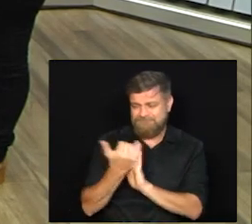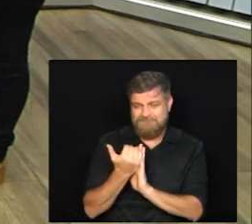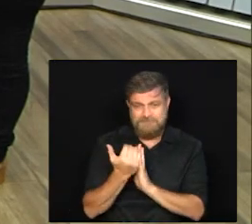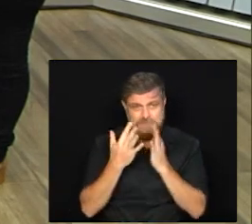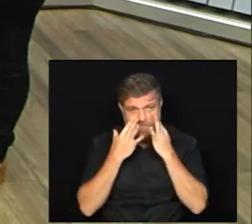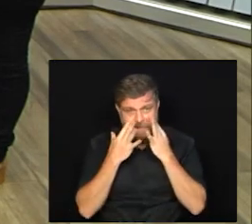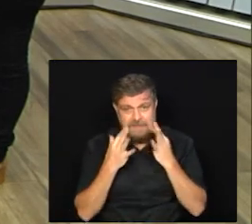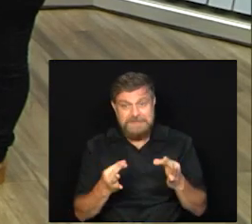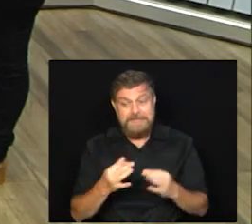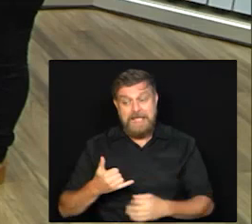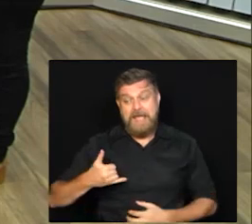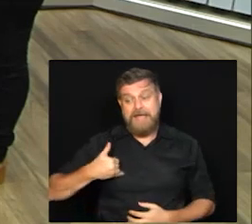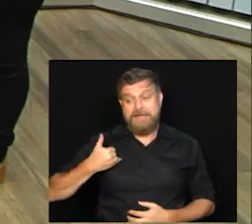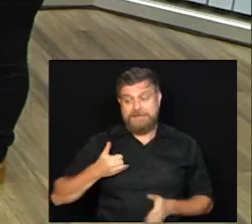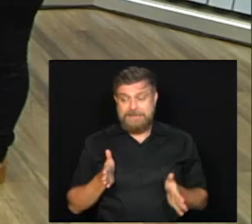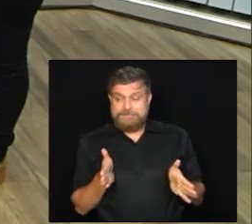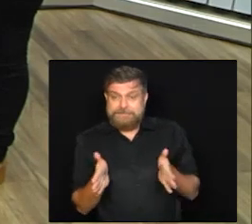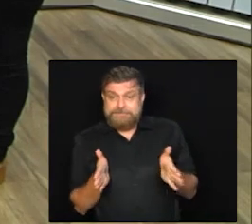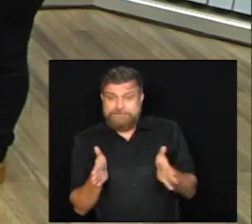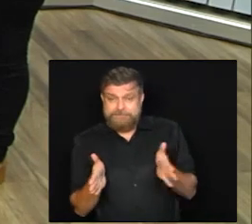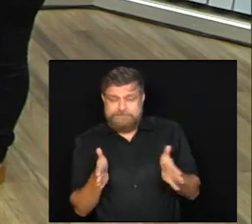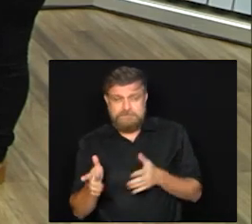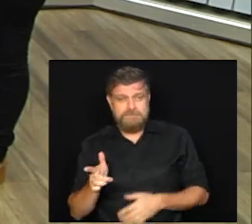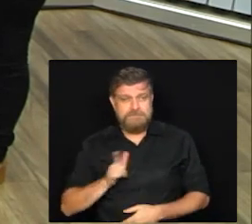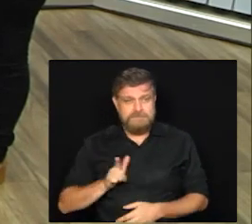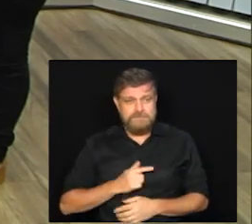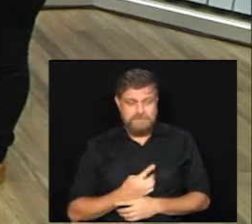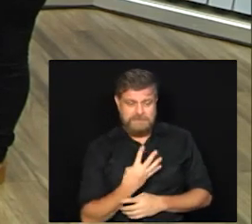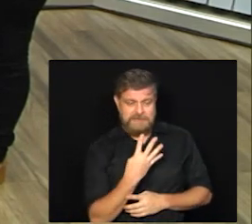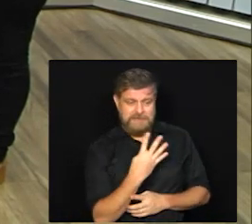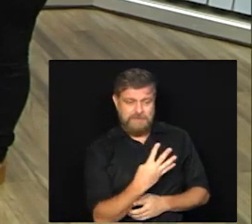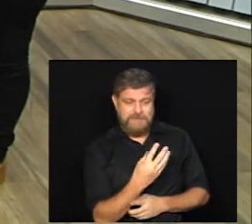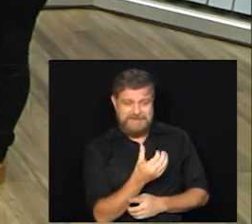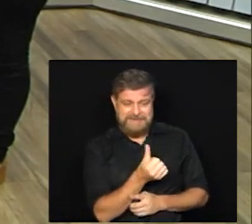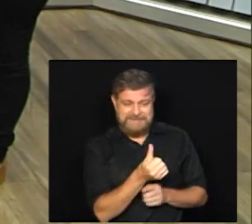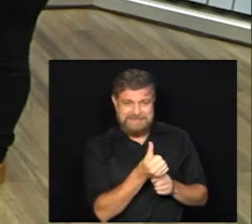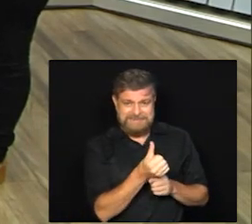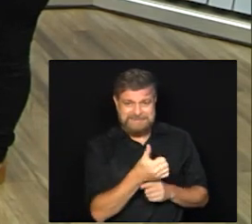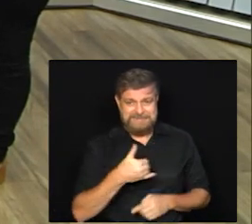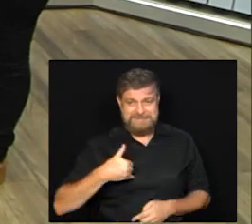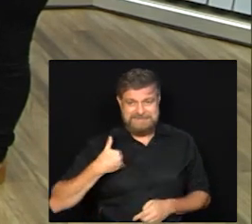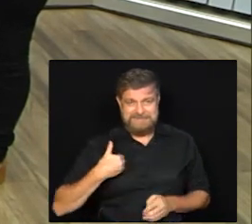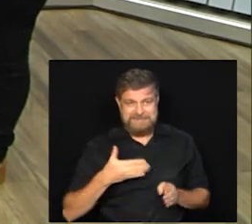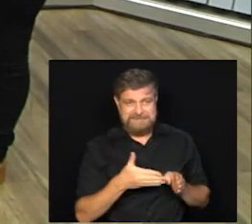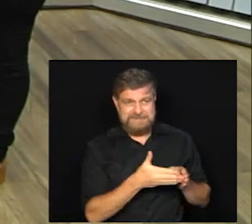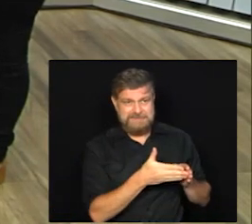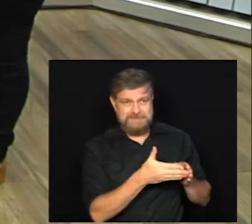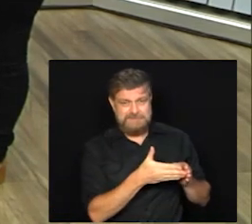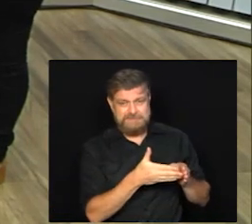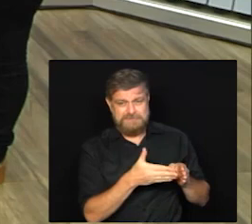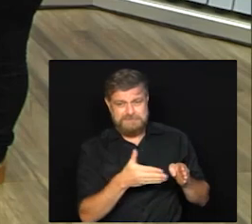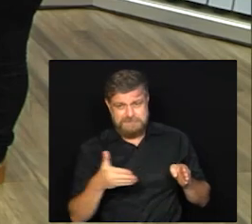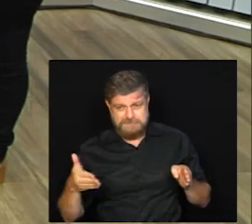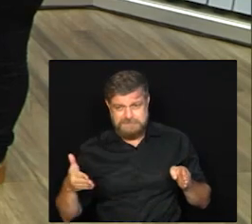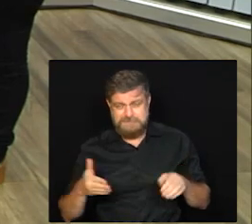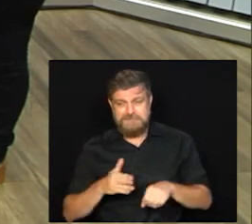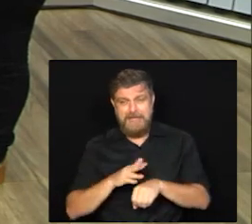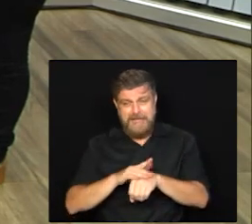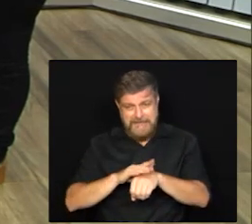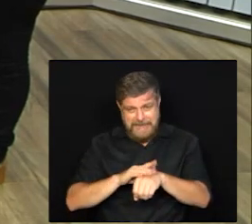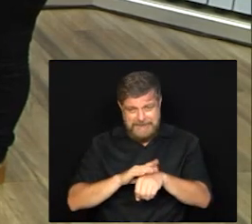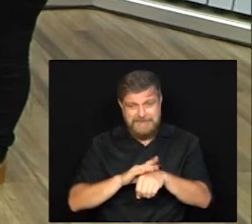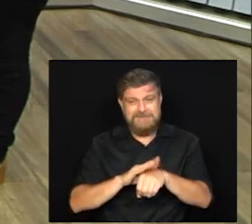é a faixa etária. Então, desde os 46 anos, que é o que a gente está falando, a doença sendo